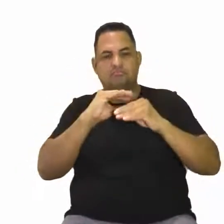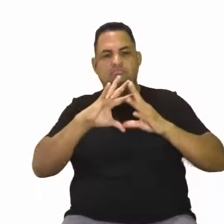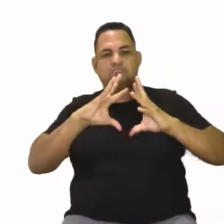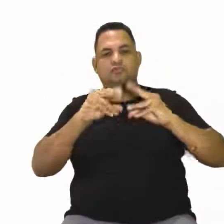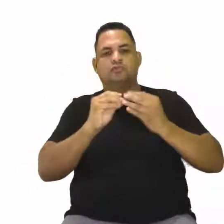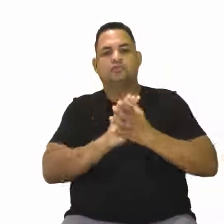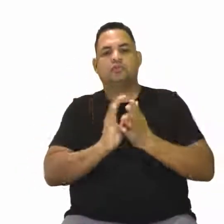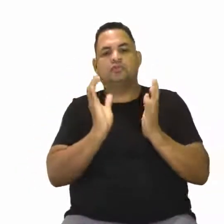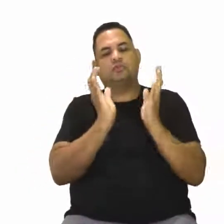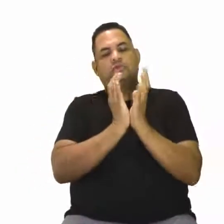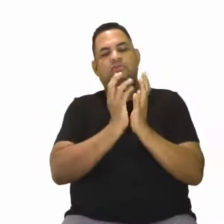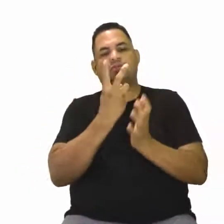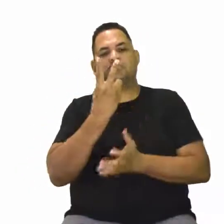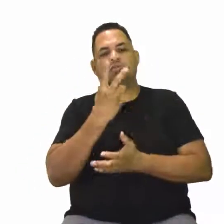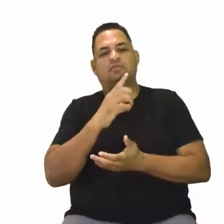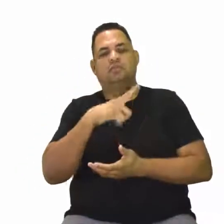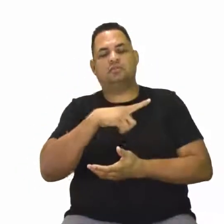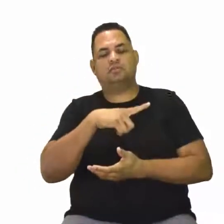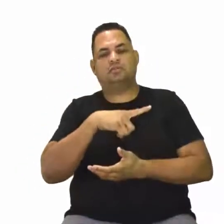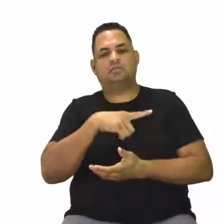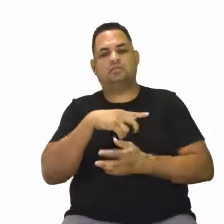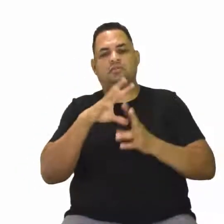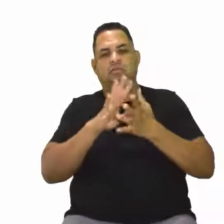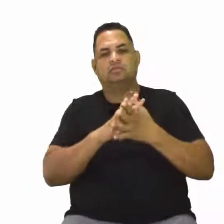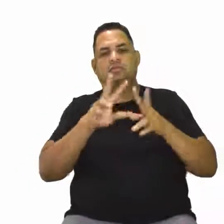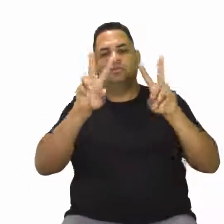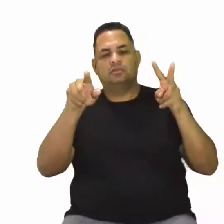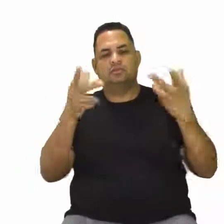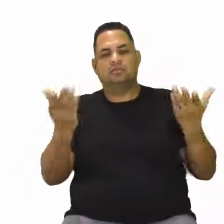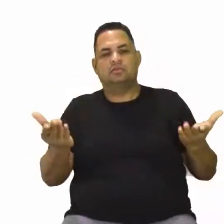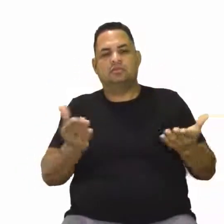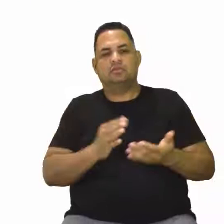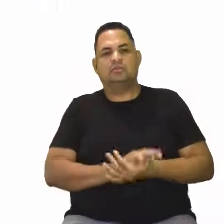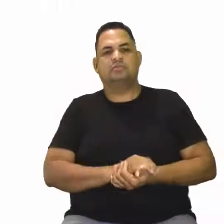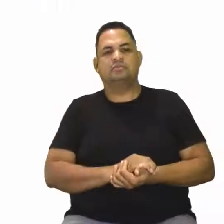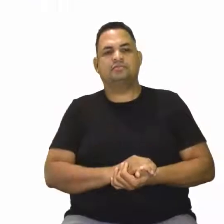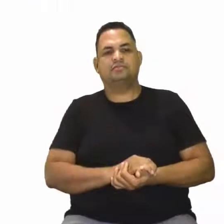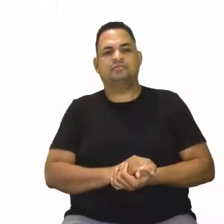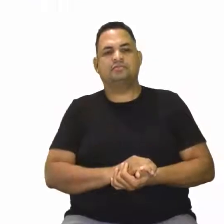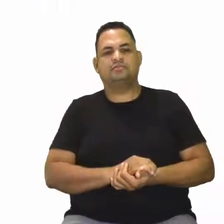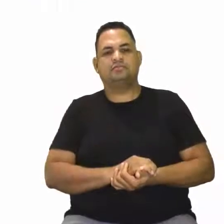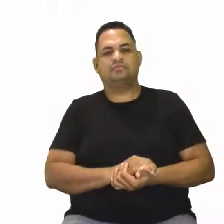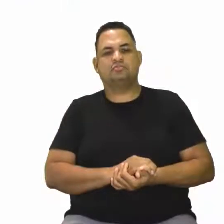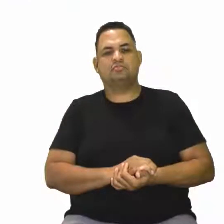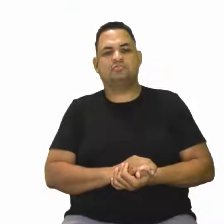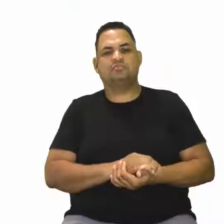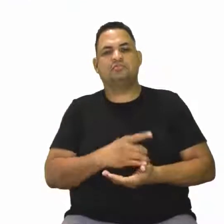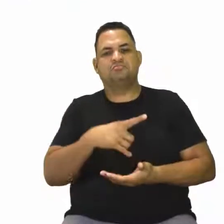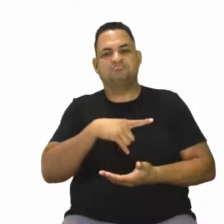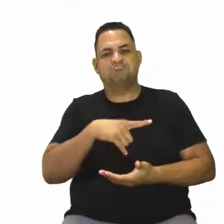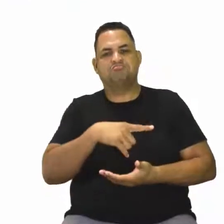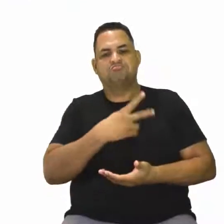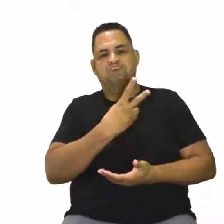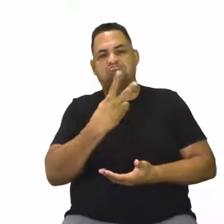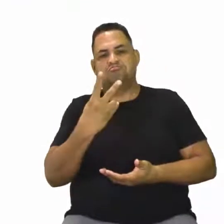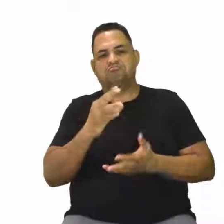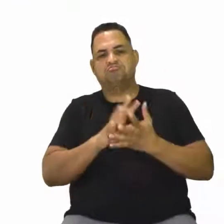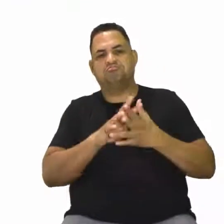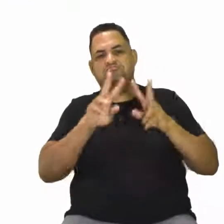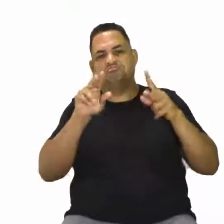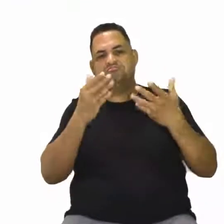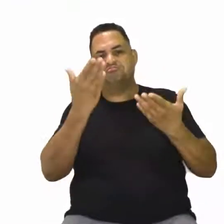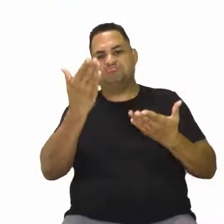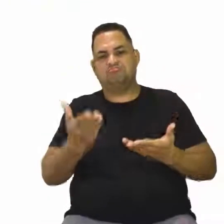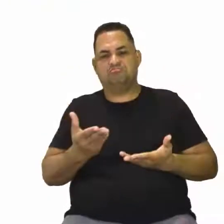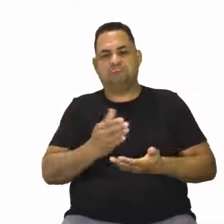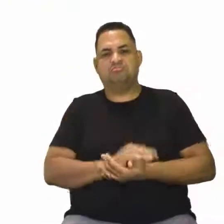toda a unidade 2 tem esses temas, olha mais temas ainda, não